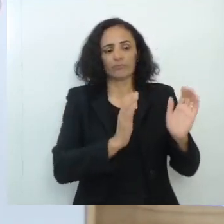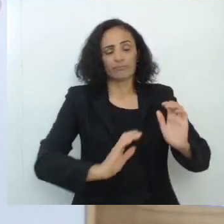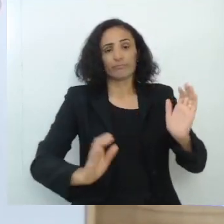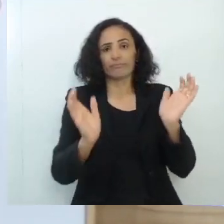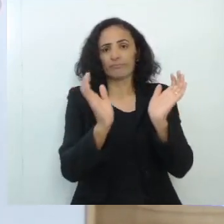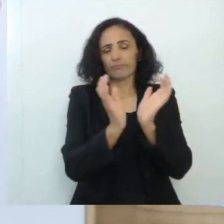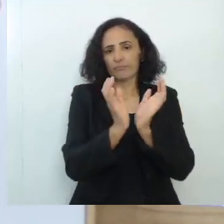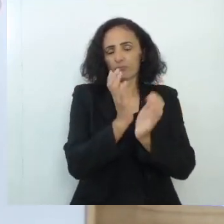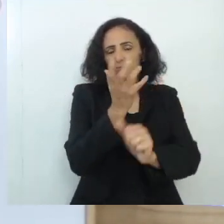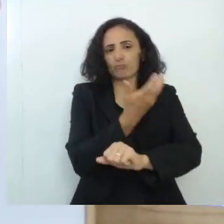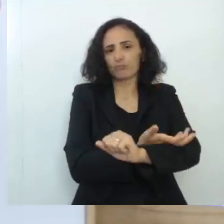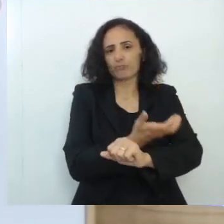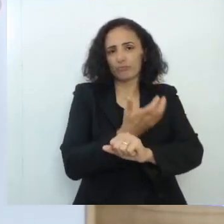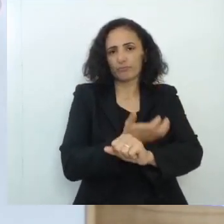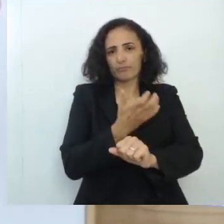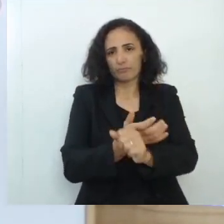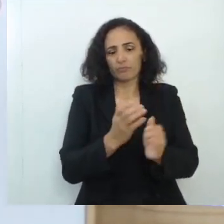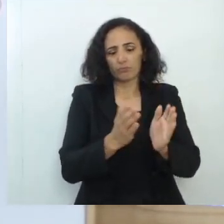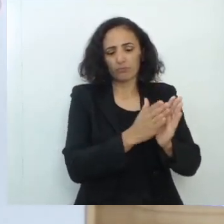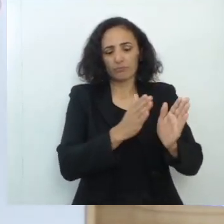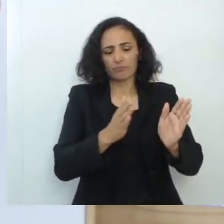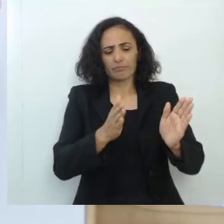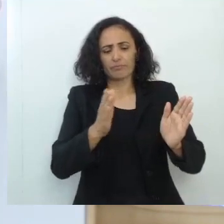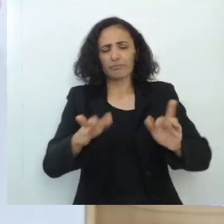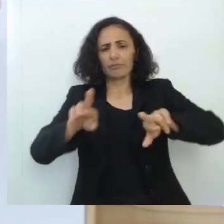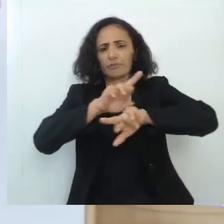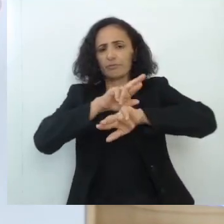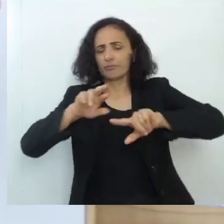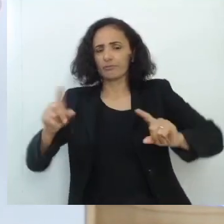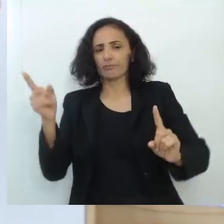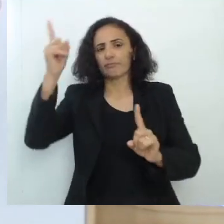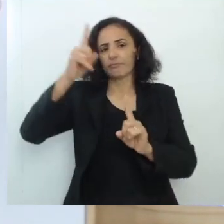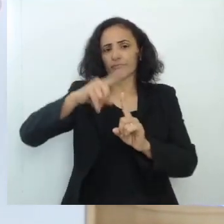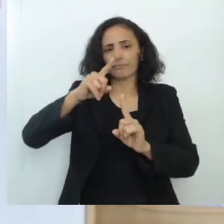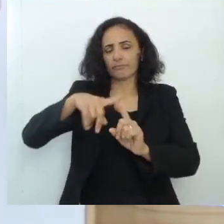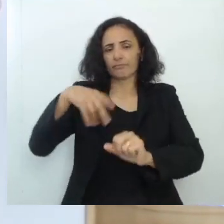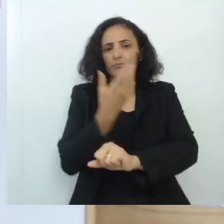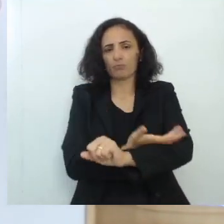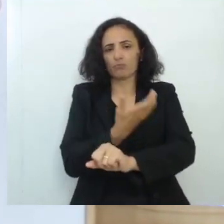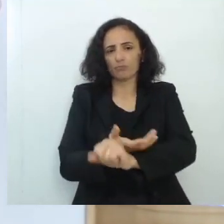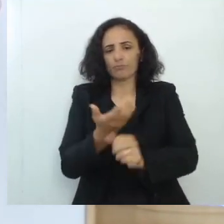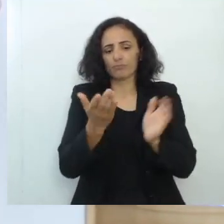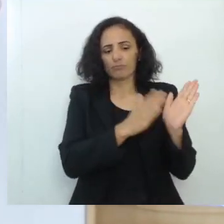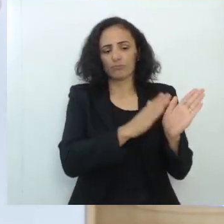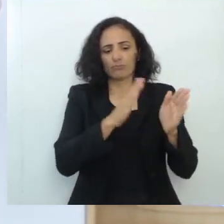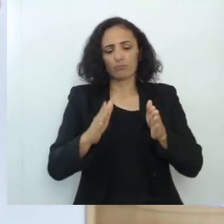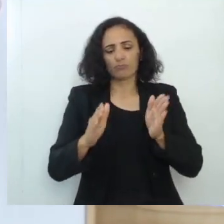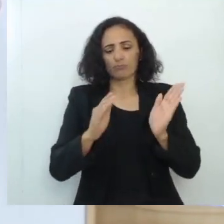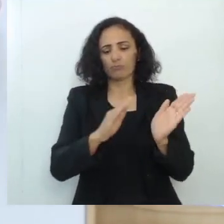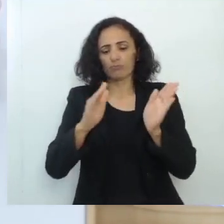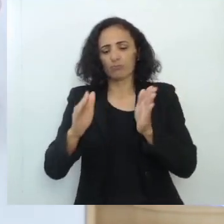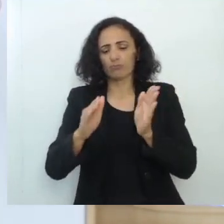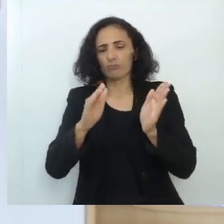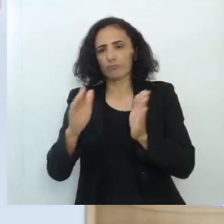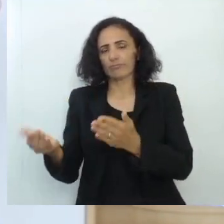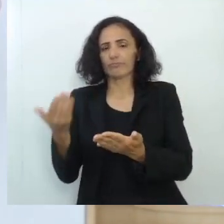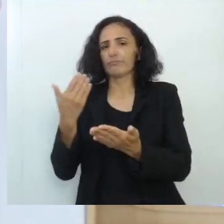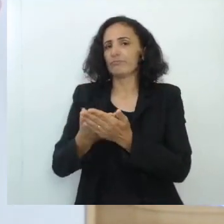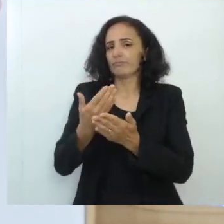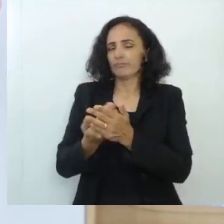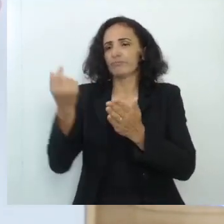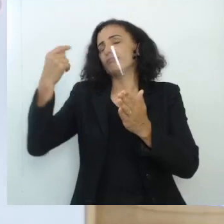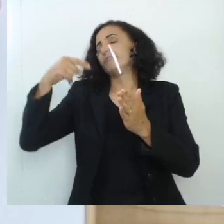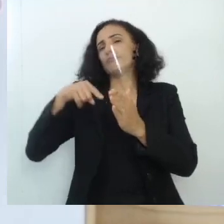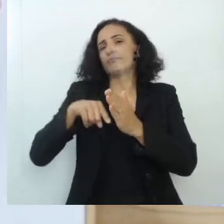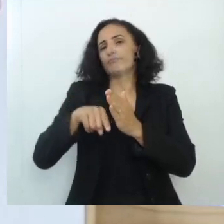que são pteridófitas, gimnospermas e angiospermas, a fase que vai predominar na vida é a fase esporofítica, é a fase